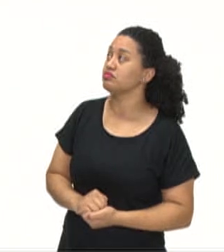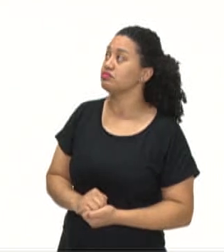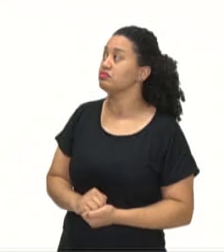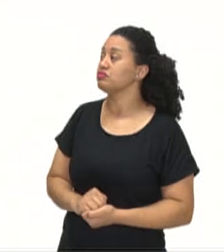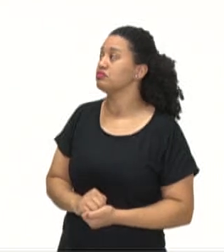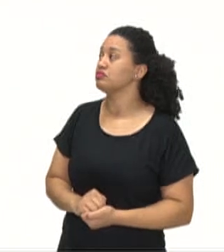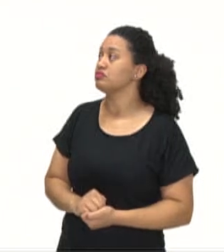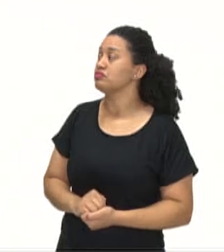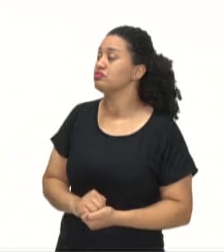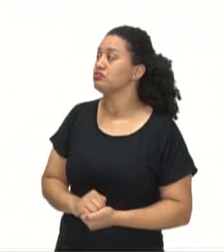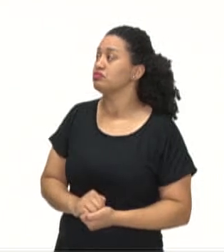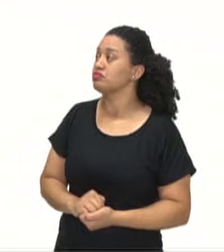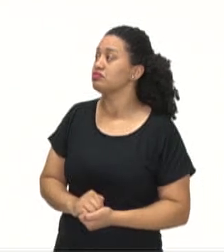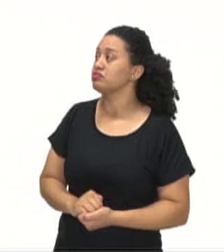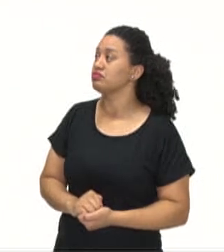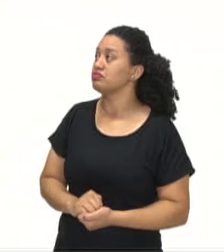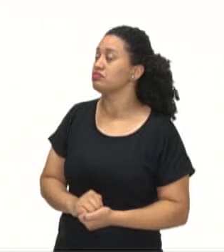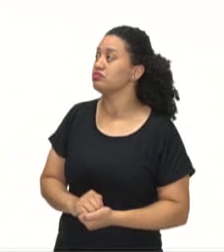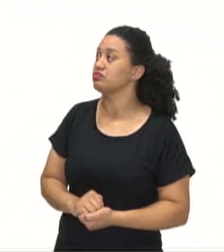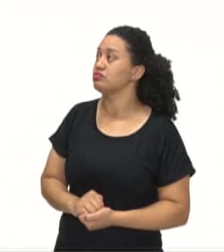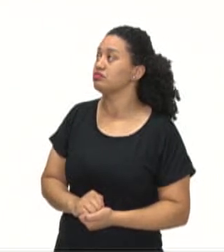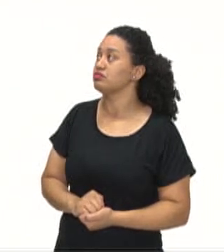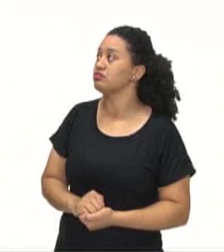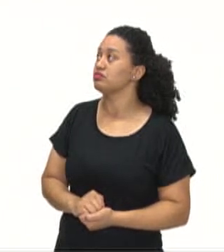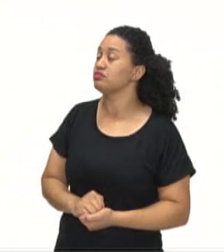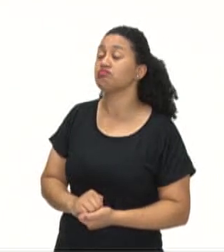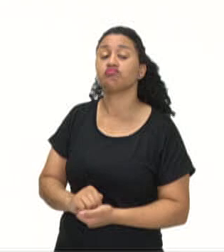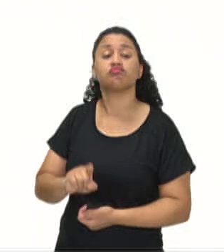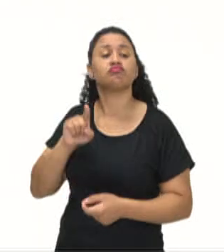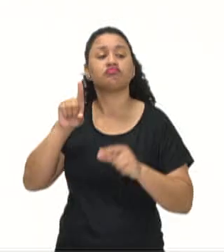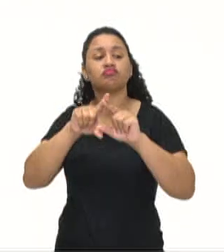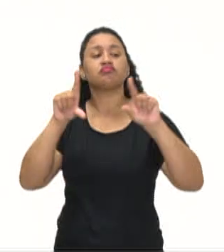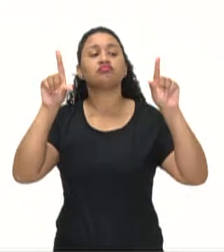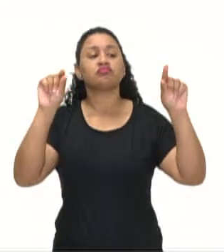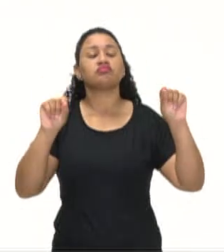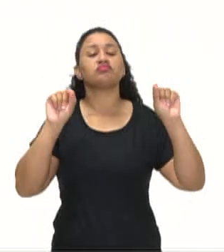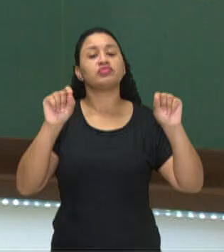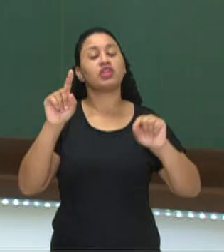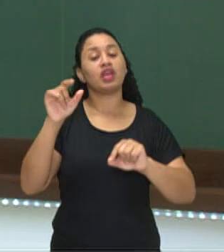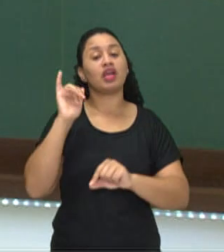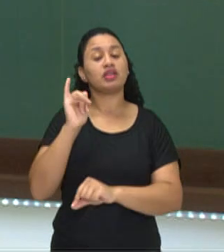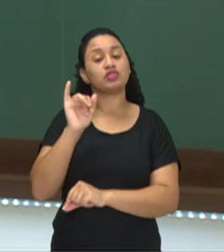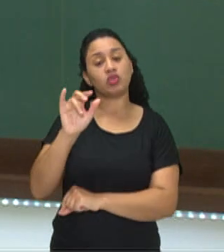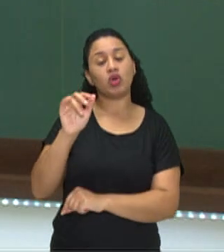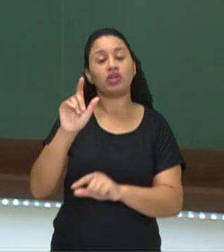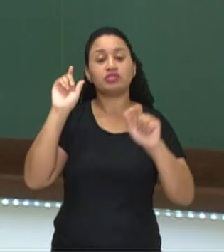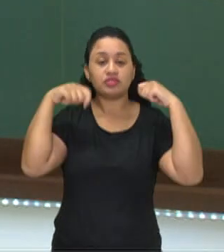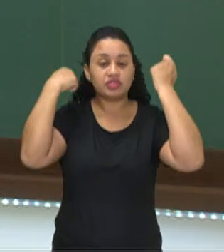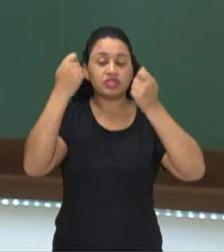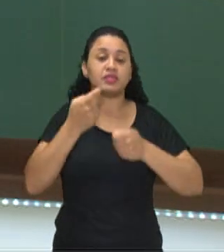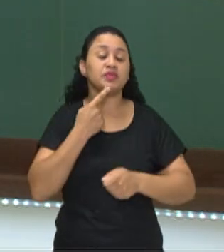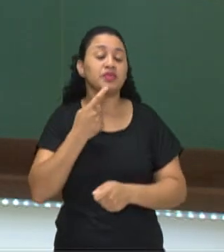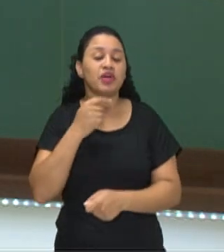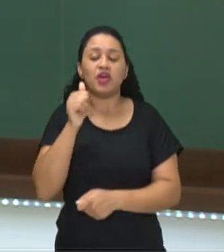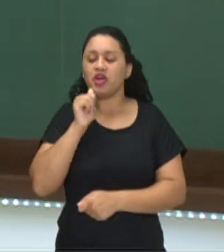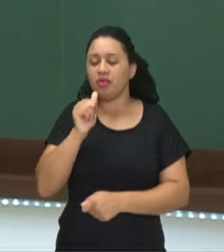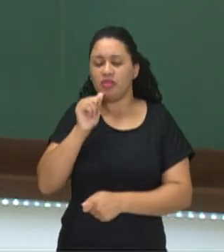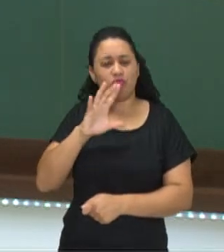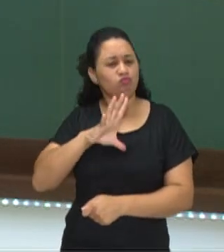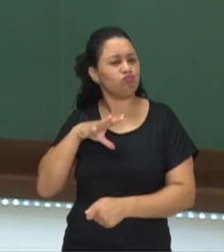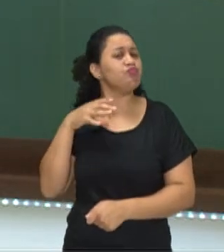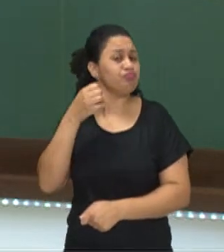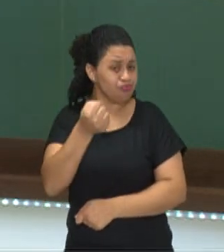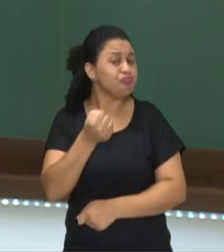lovely lemon pie to take to her grandmother. Aqui está falando que a história da Chapeuzinho Vermelho, ela é uma história de uma menina muito